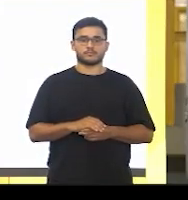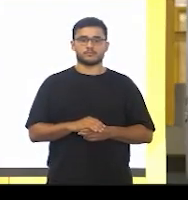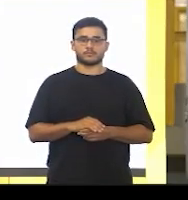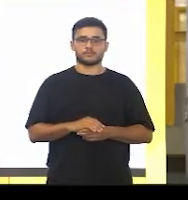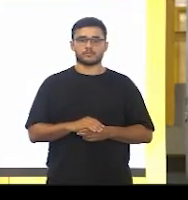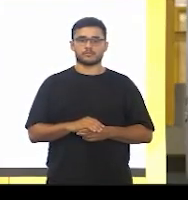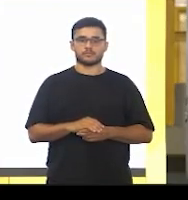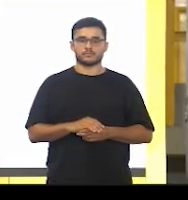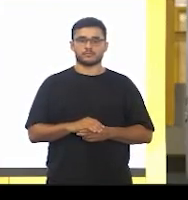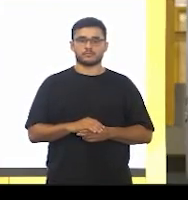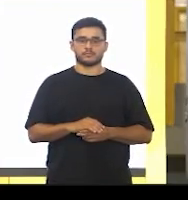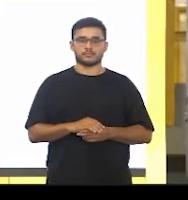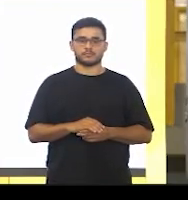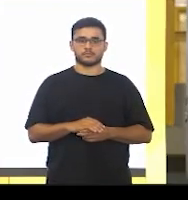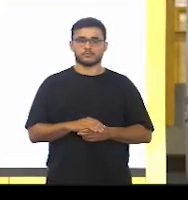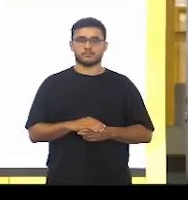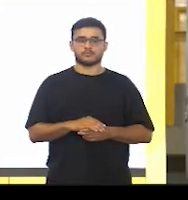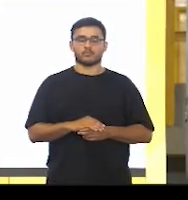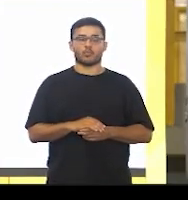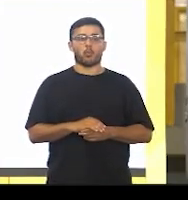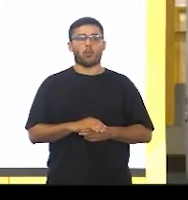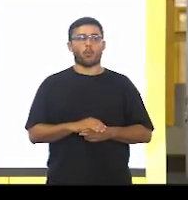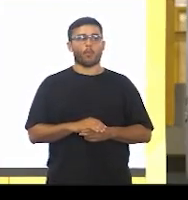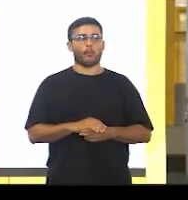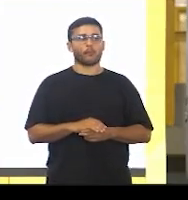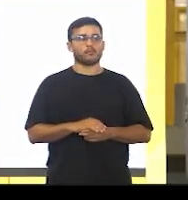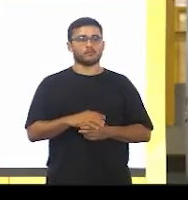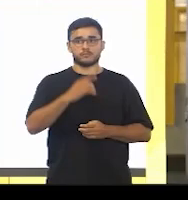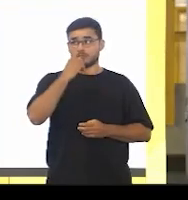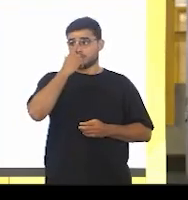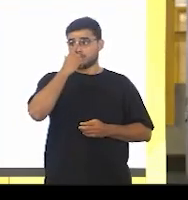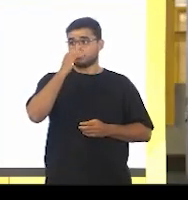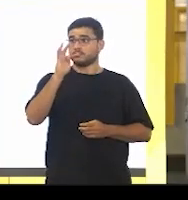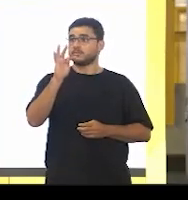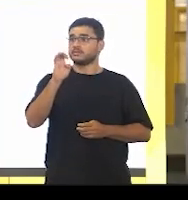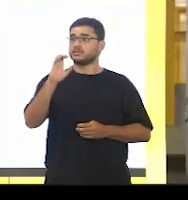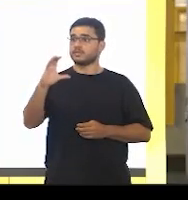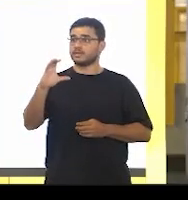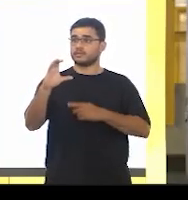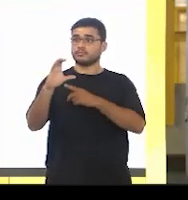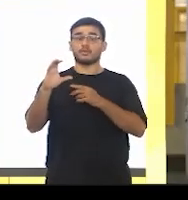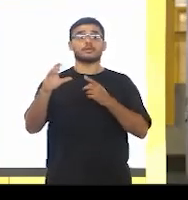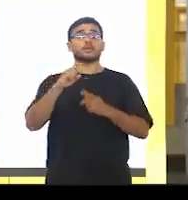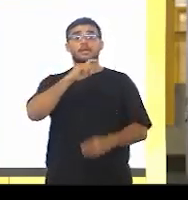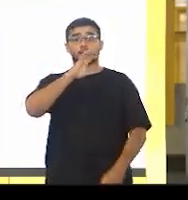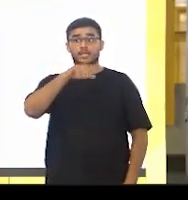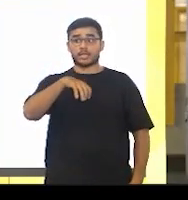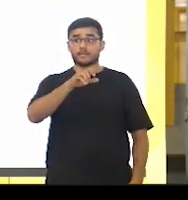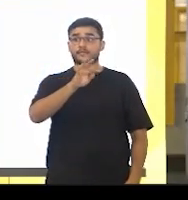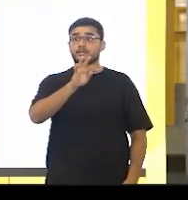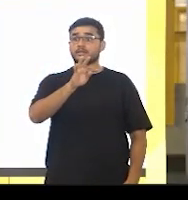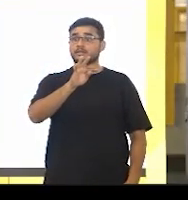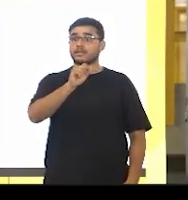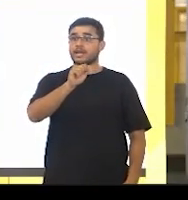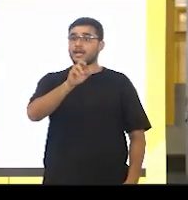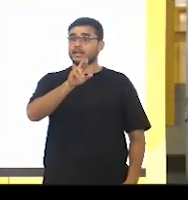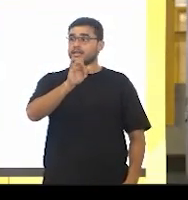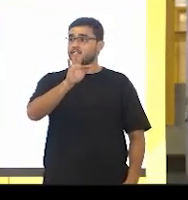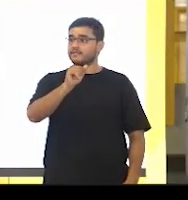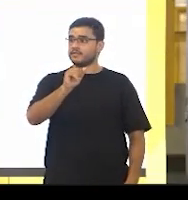Opa! Tarifa externa comum. Cara, muito bonito ver vocês concentrados e anotando, viu, pessoal? Muito